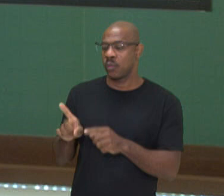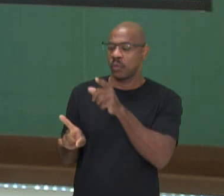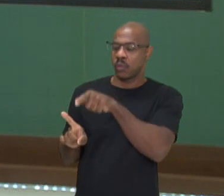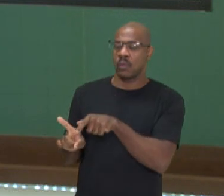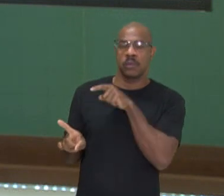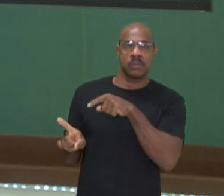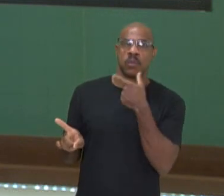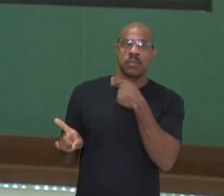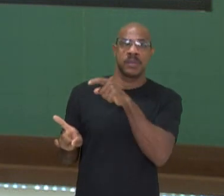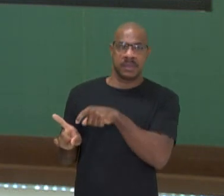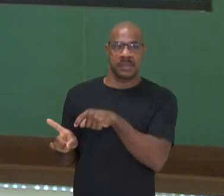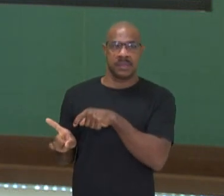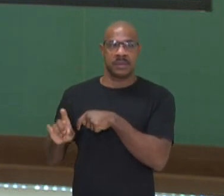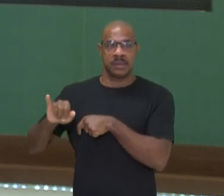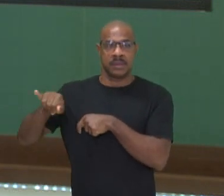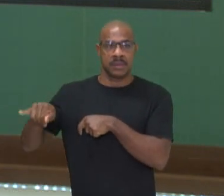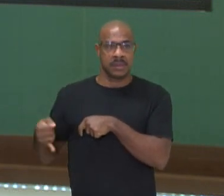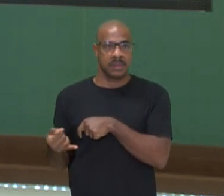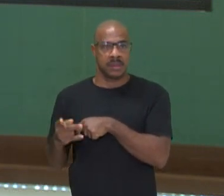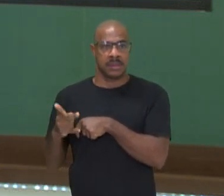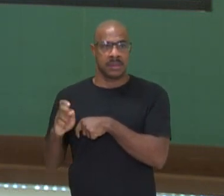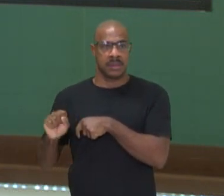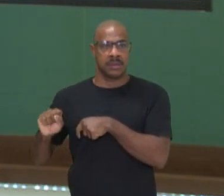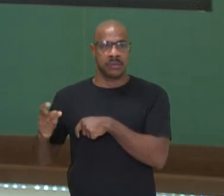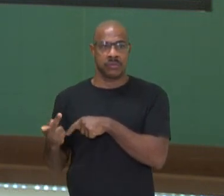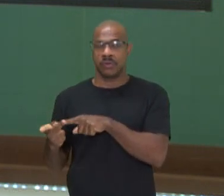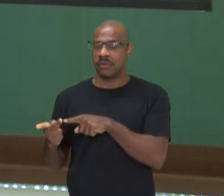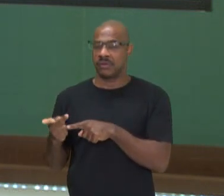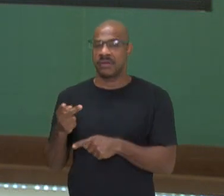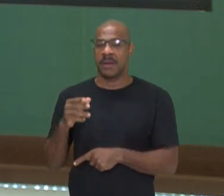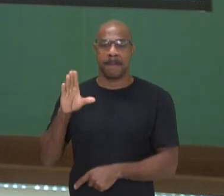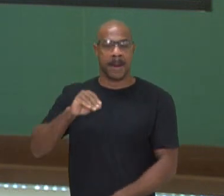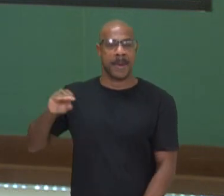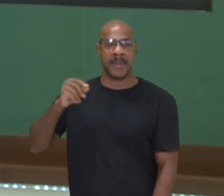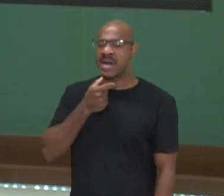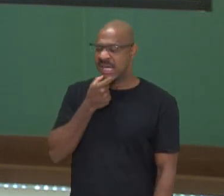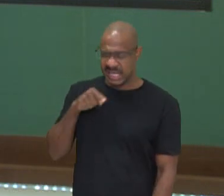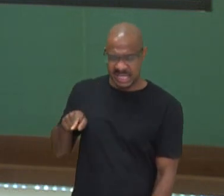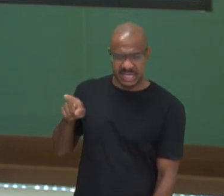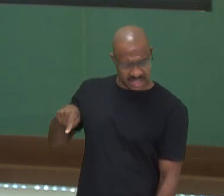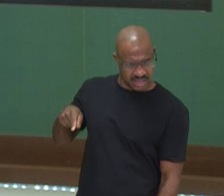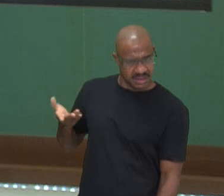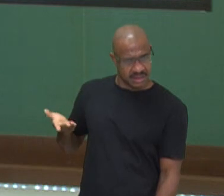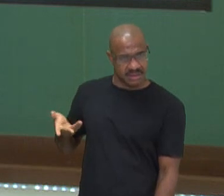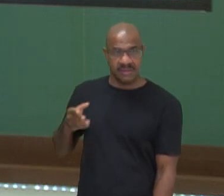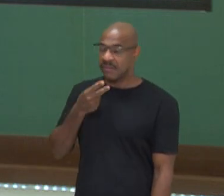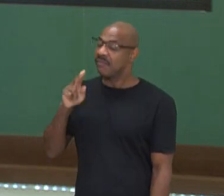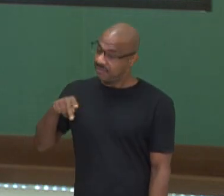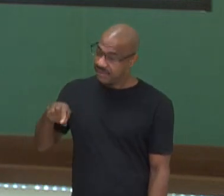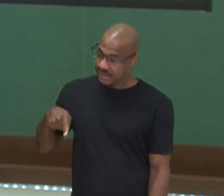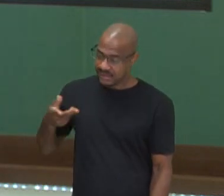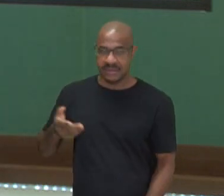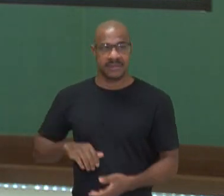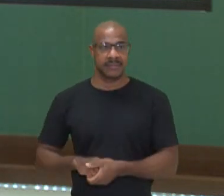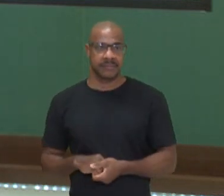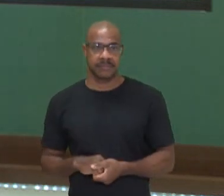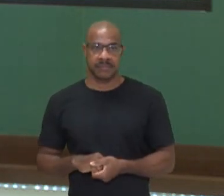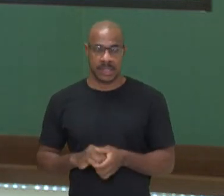não fala. É uma perguntinha, uma confirmação que eu coloco lá no final. Então, é sempre importante você levar em consideração isso que eu acabei de